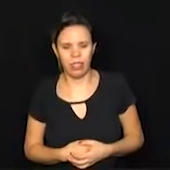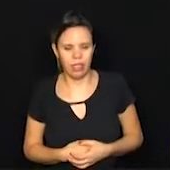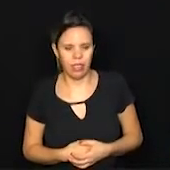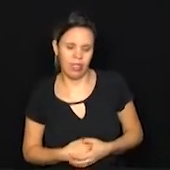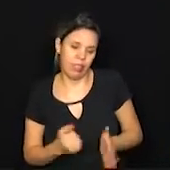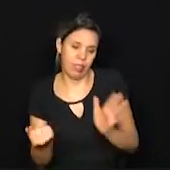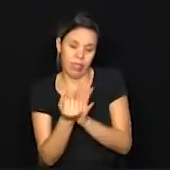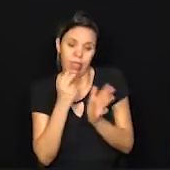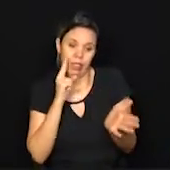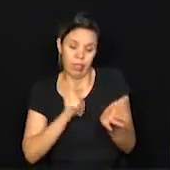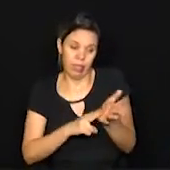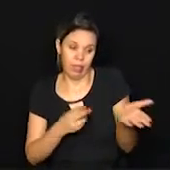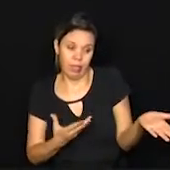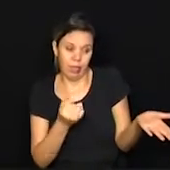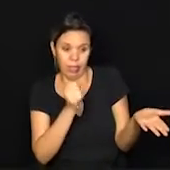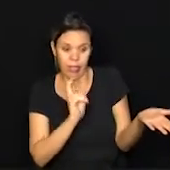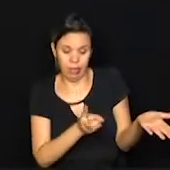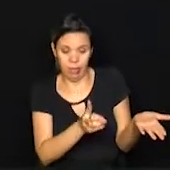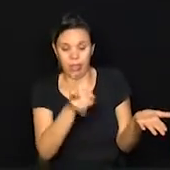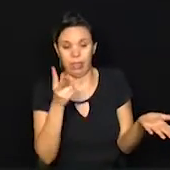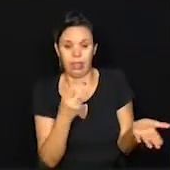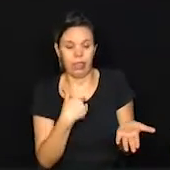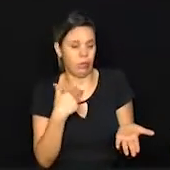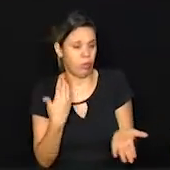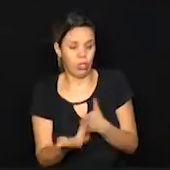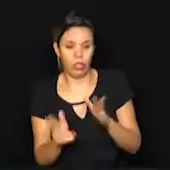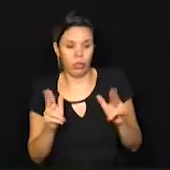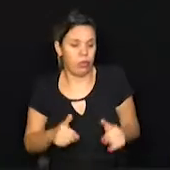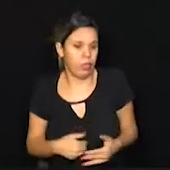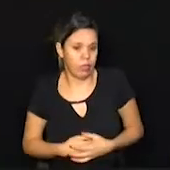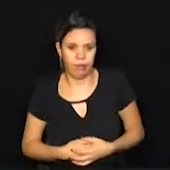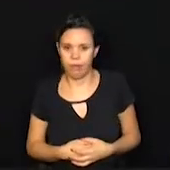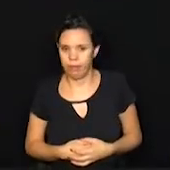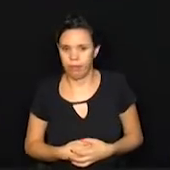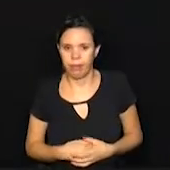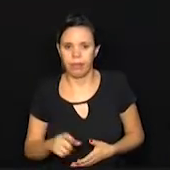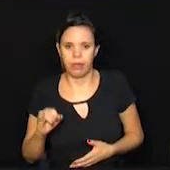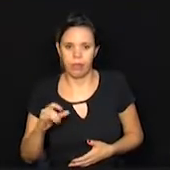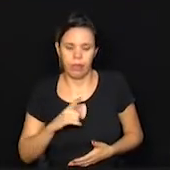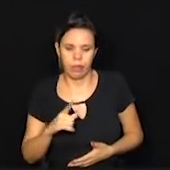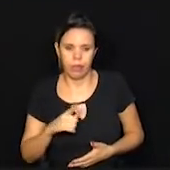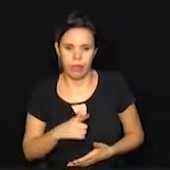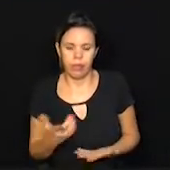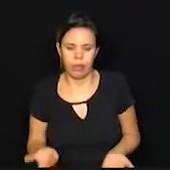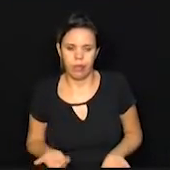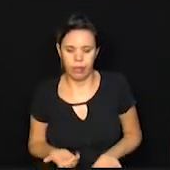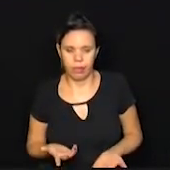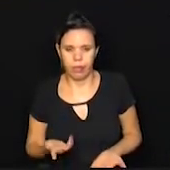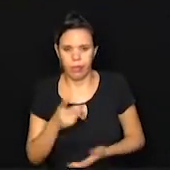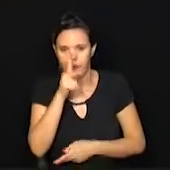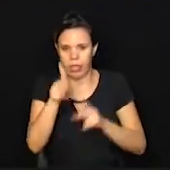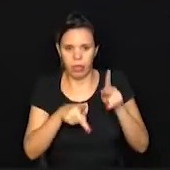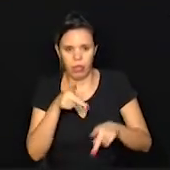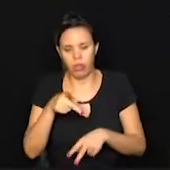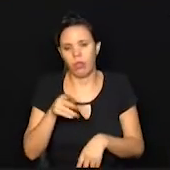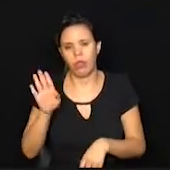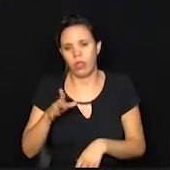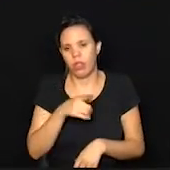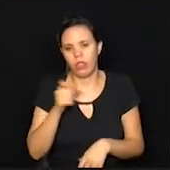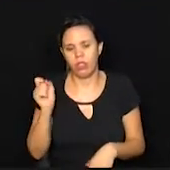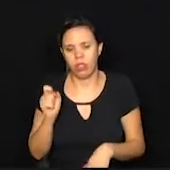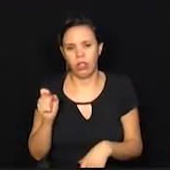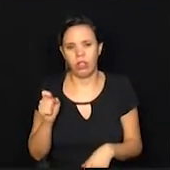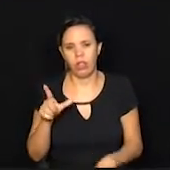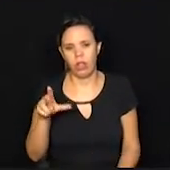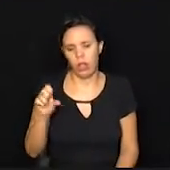de cartas marcadas né era um espaço onde eles não perdiam nunca embora houvesse antes candidaturas né Ulysses Guimarães Forex